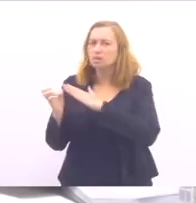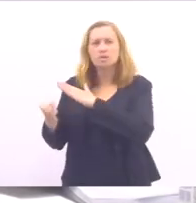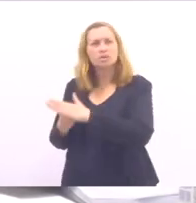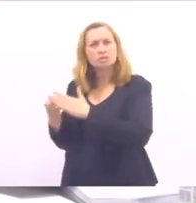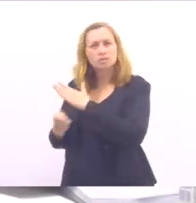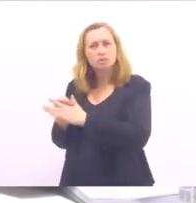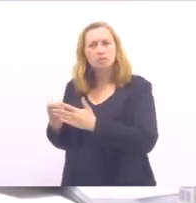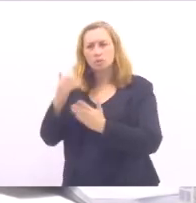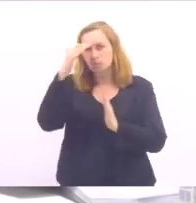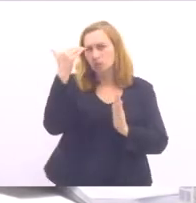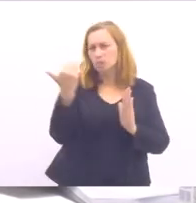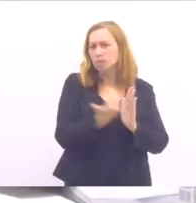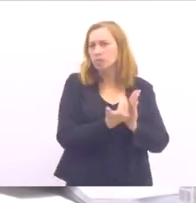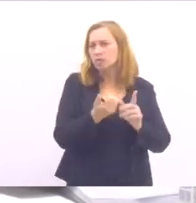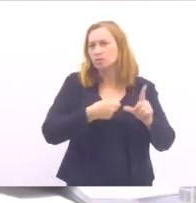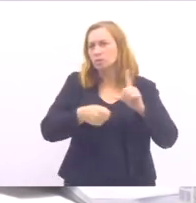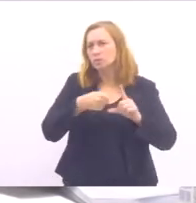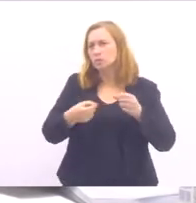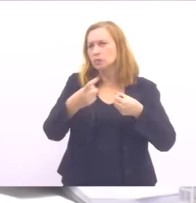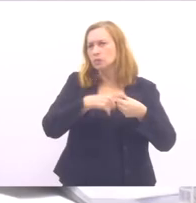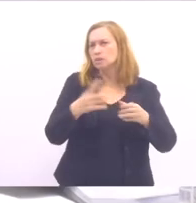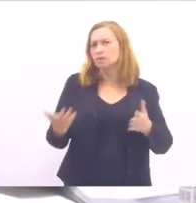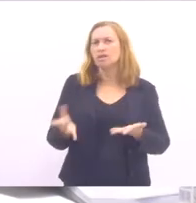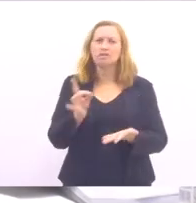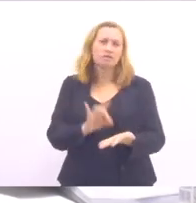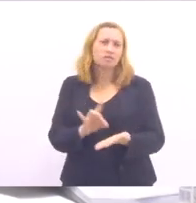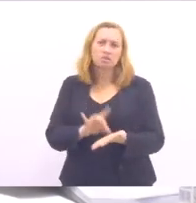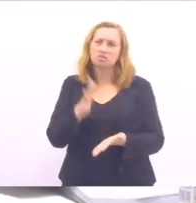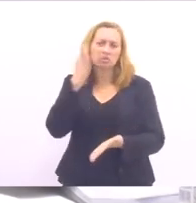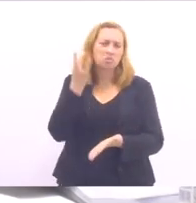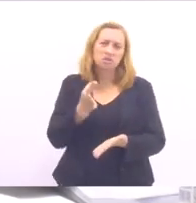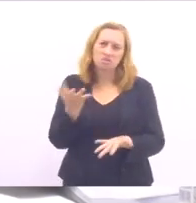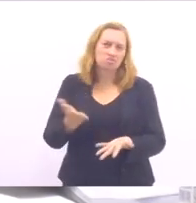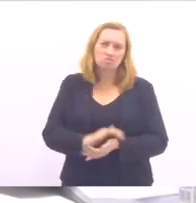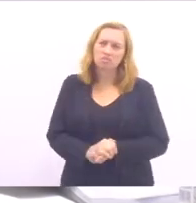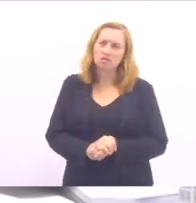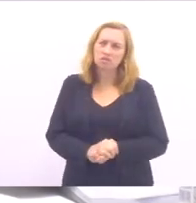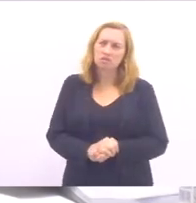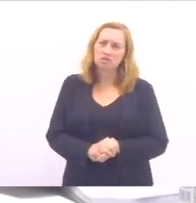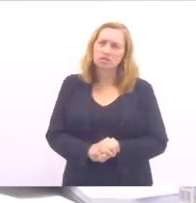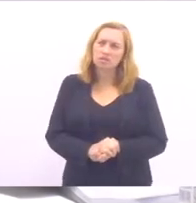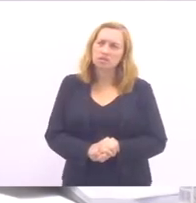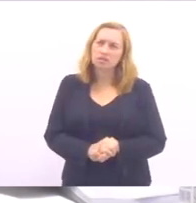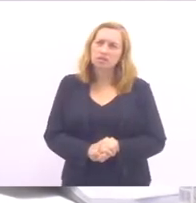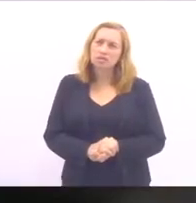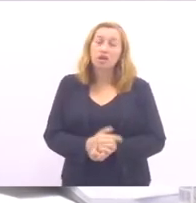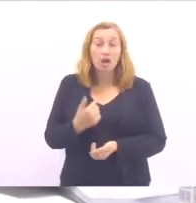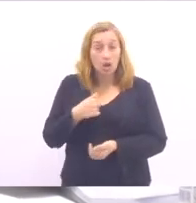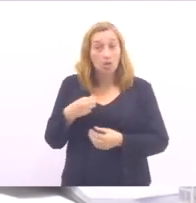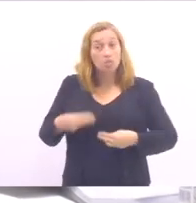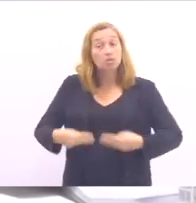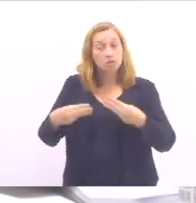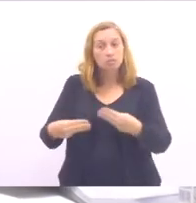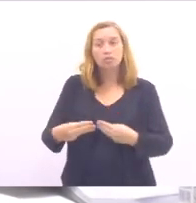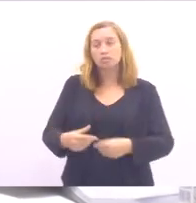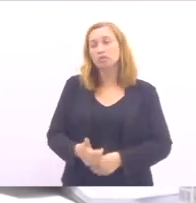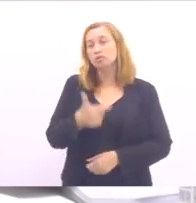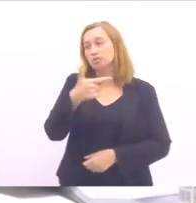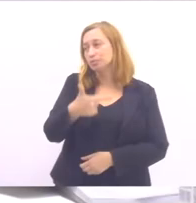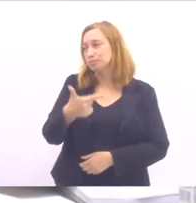empresas cumprirem a logística reversa? Que realmente eu já não sei mais. Olha, eu era ministro em